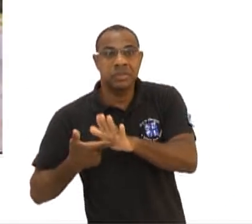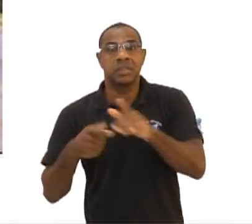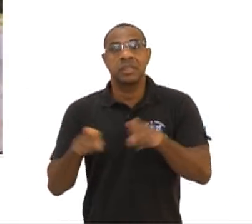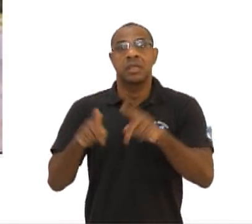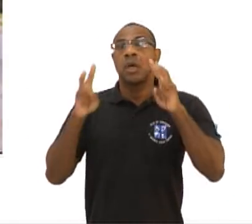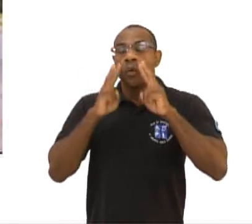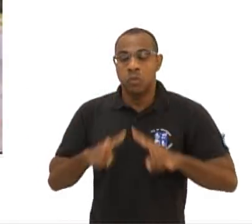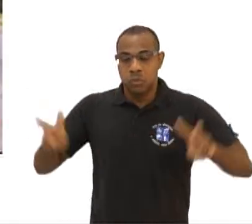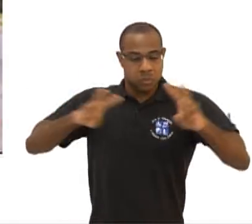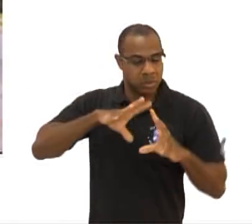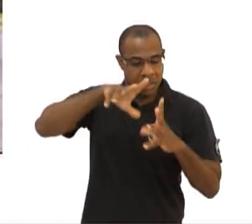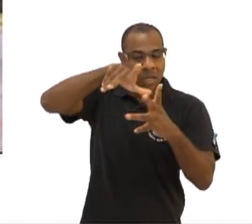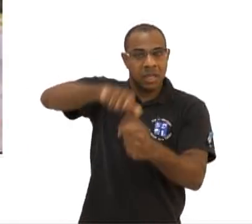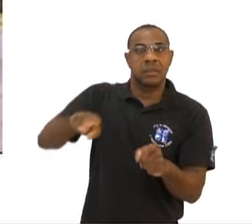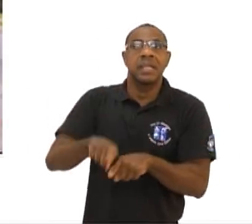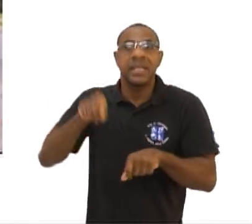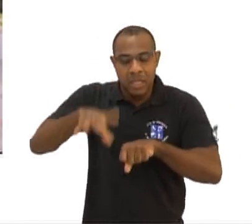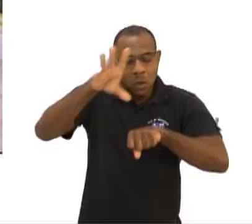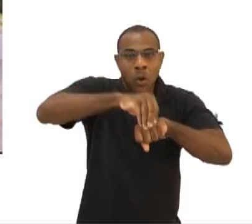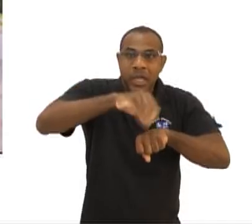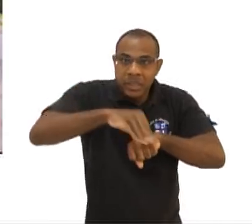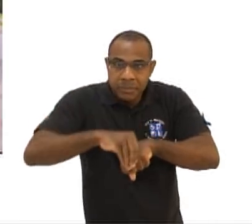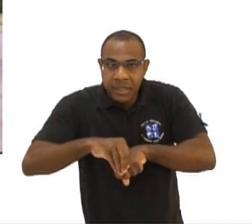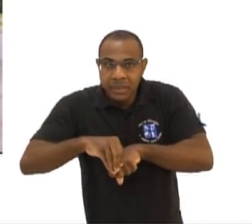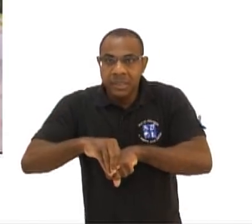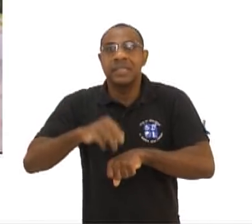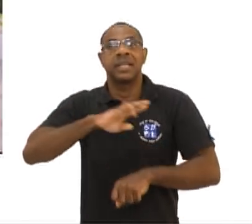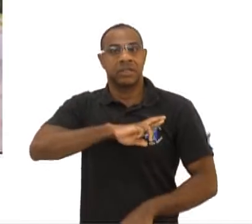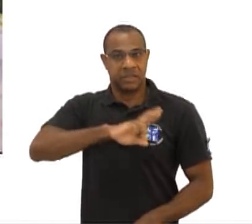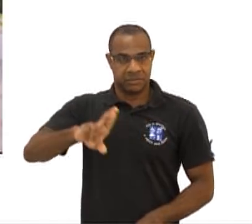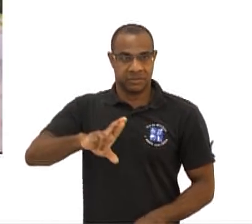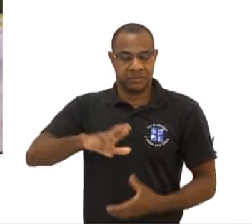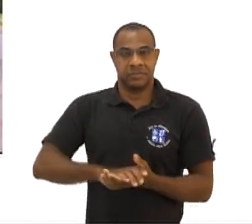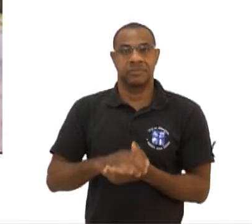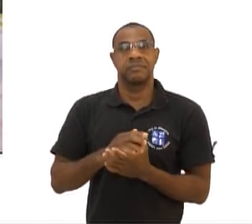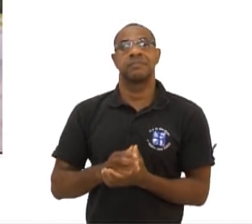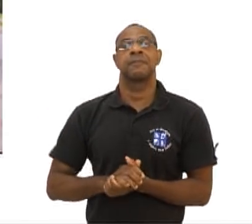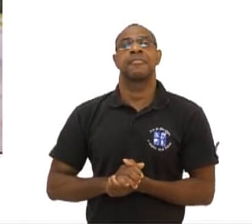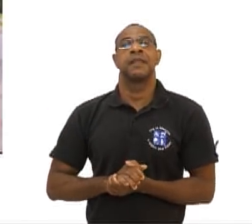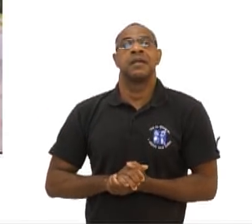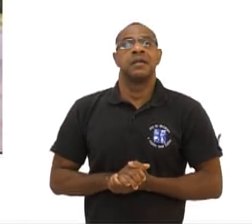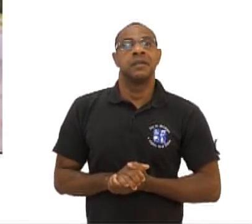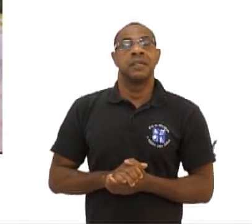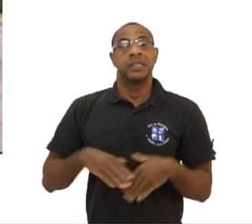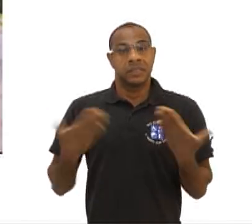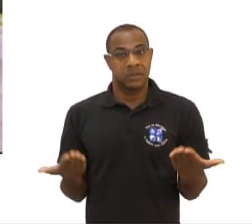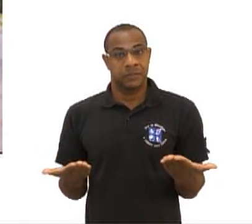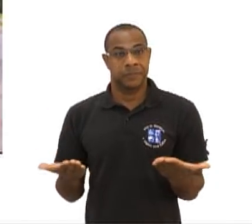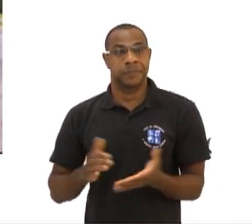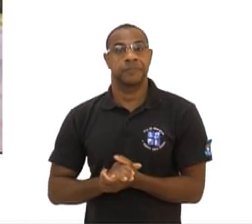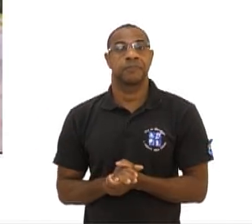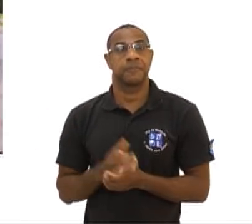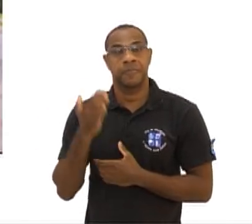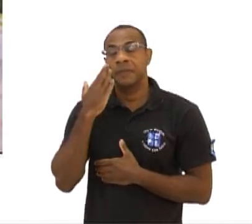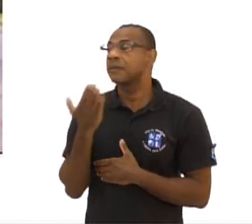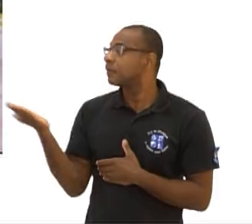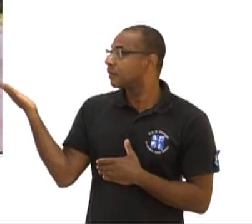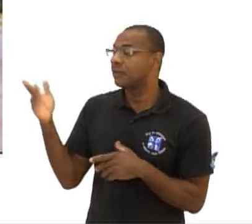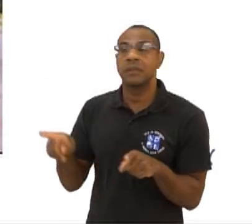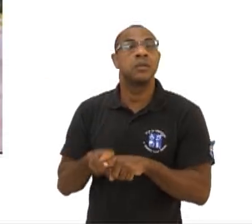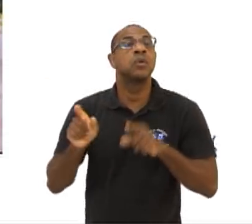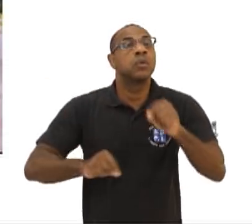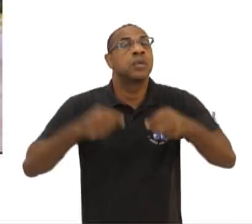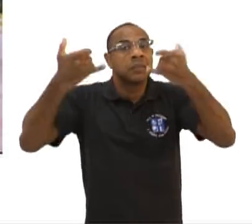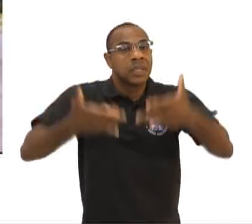cosmovisão egípcia, esse conhecimento das religiões egípcias. Bem, e agora eu vou contar para